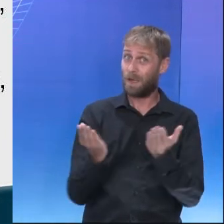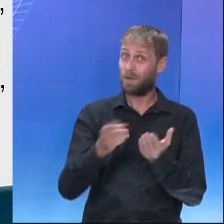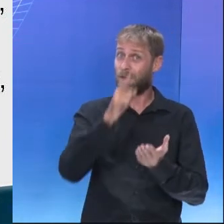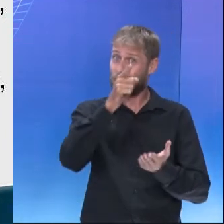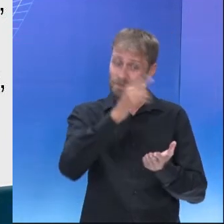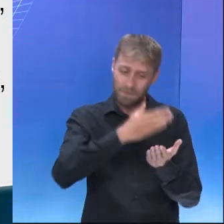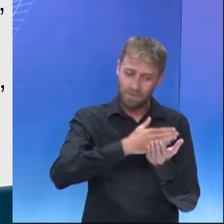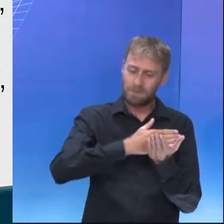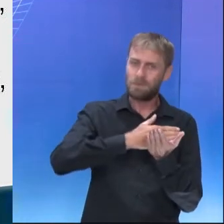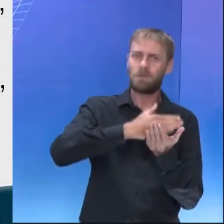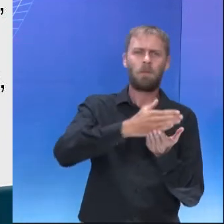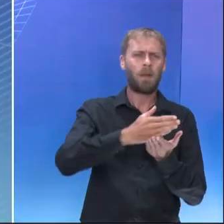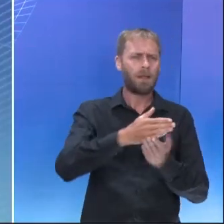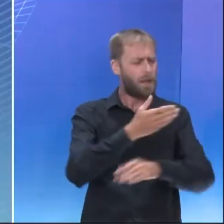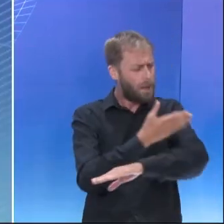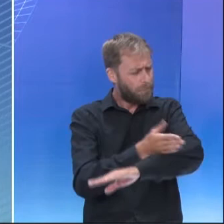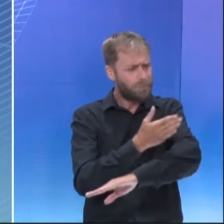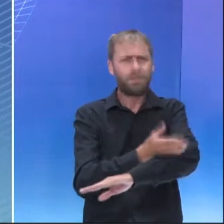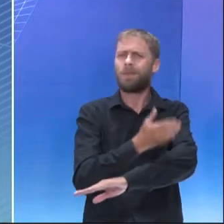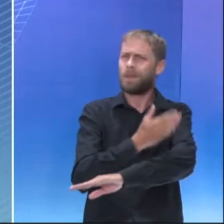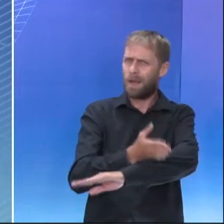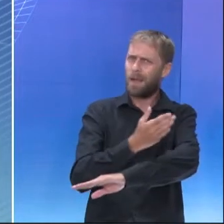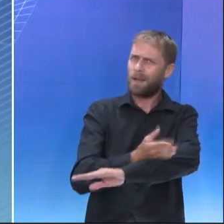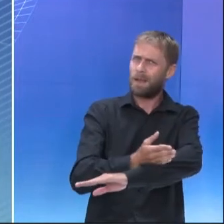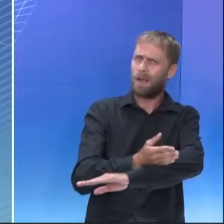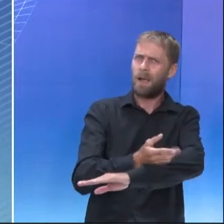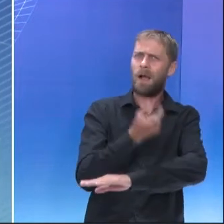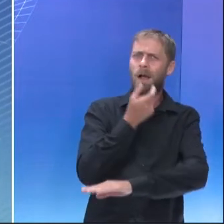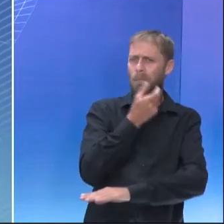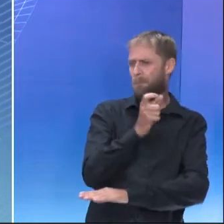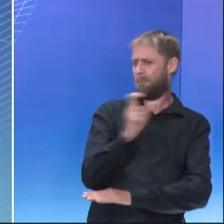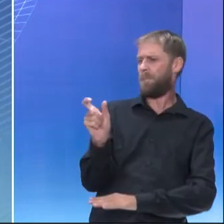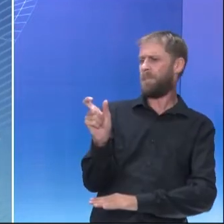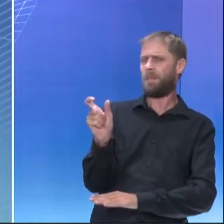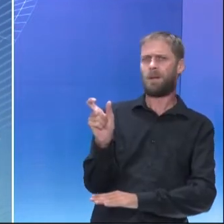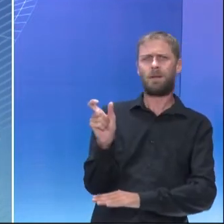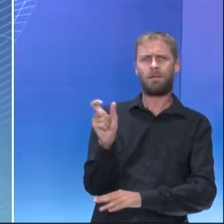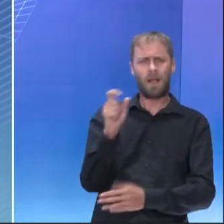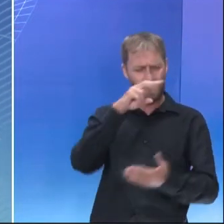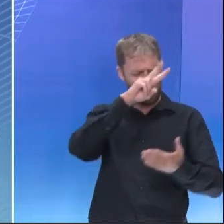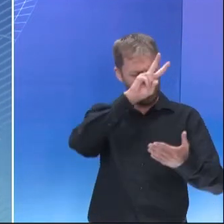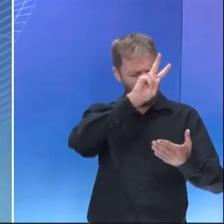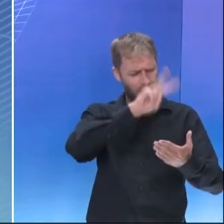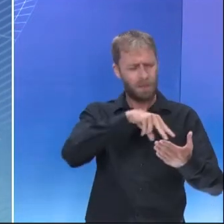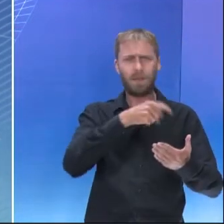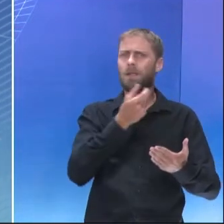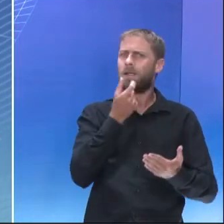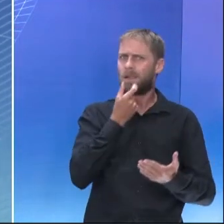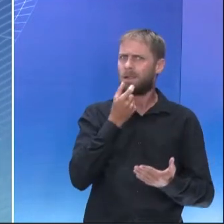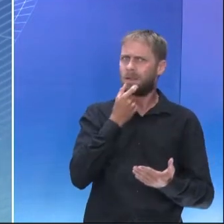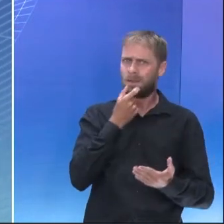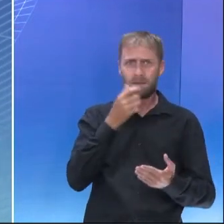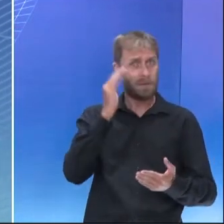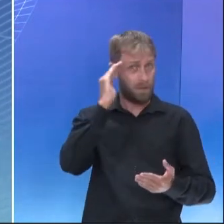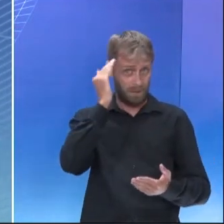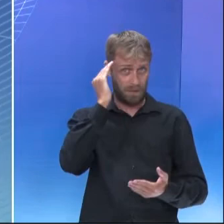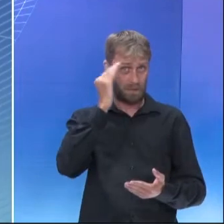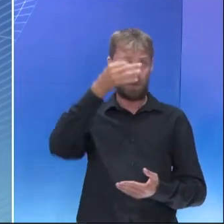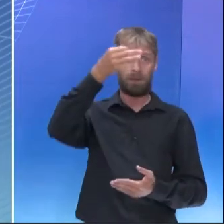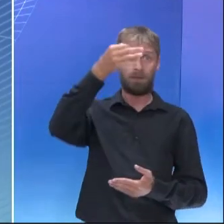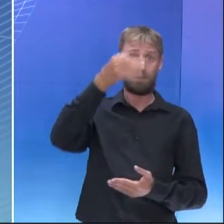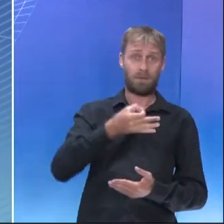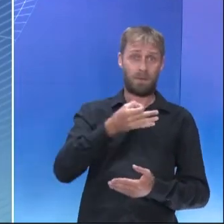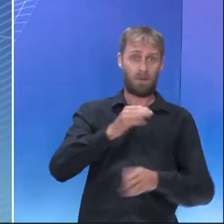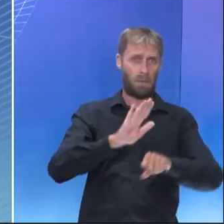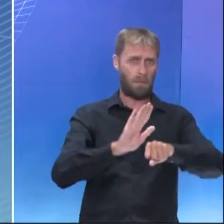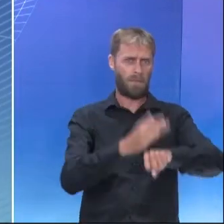começar a acostumar com vocabulários, a ler mais em inglês, para que vocês incorporem mais vocabulários, tá